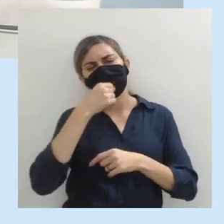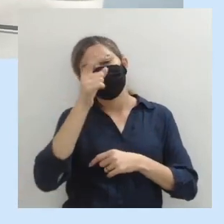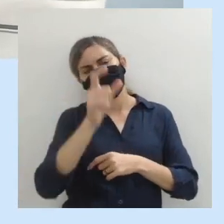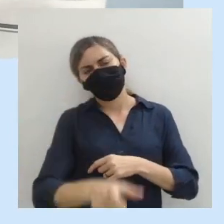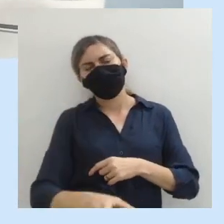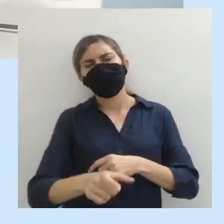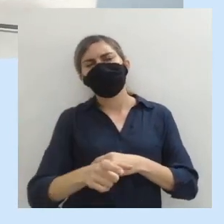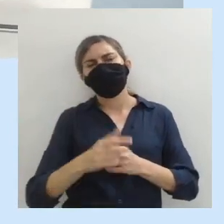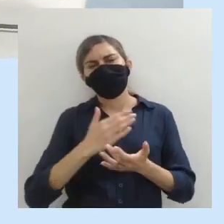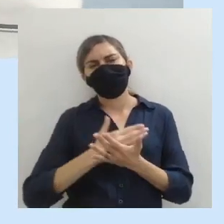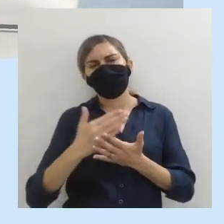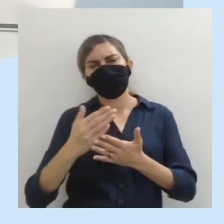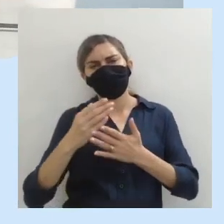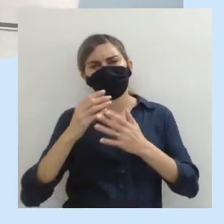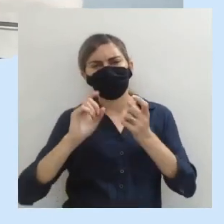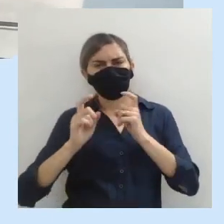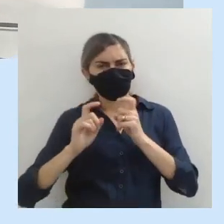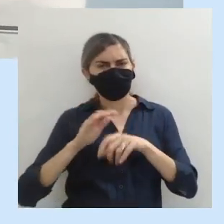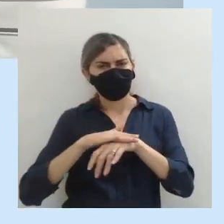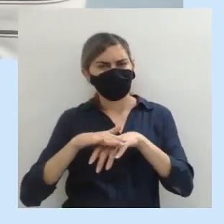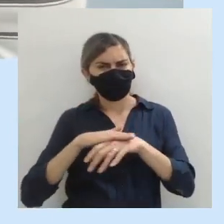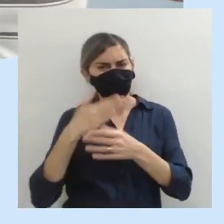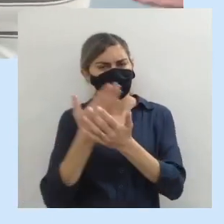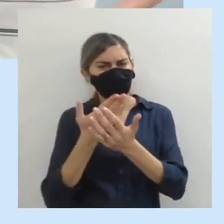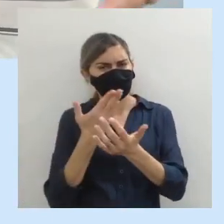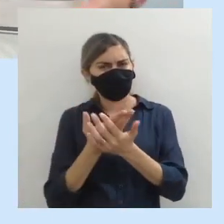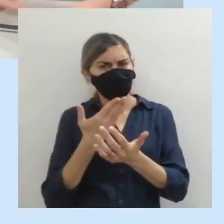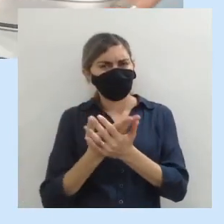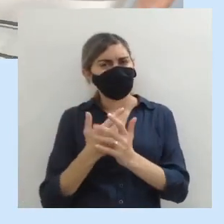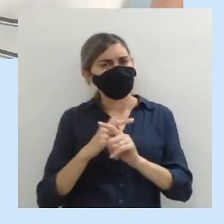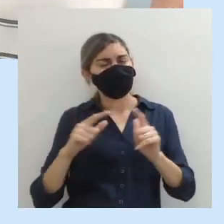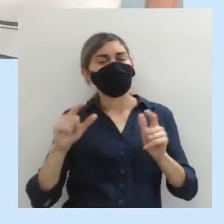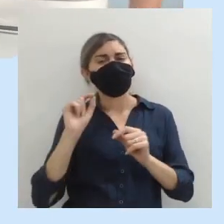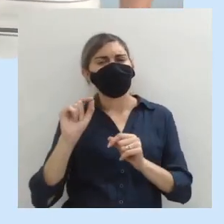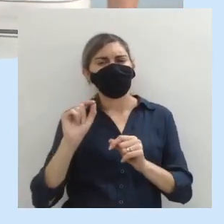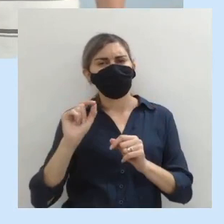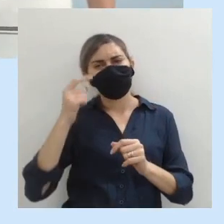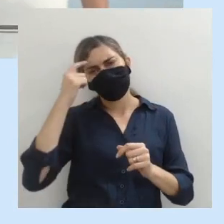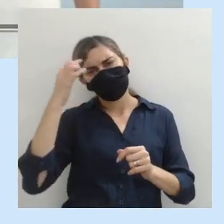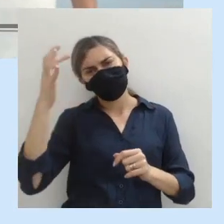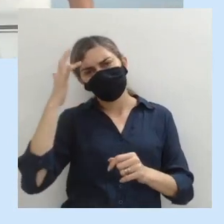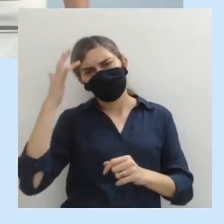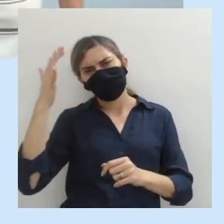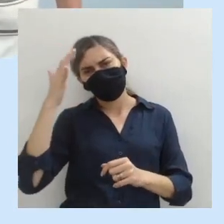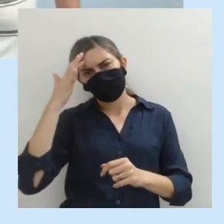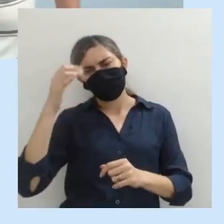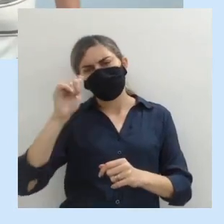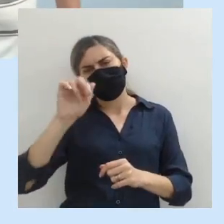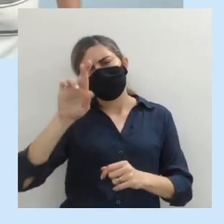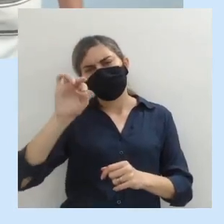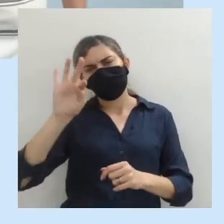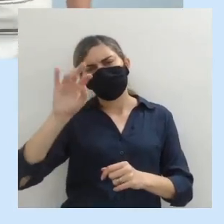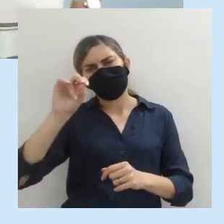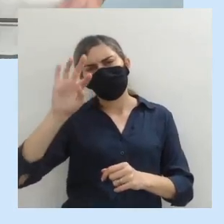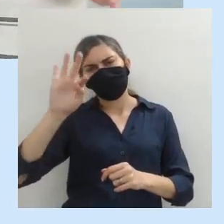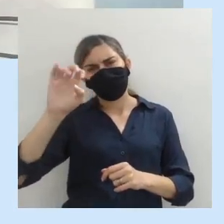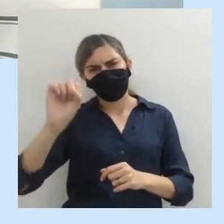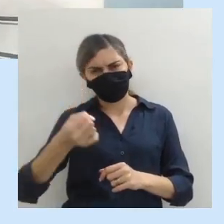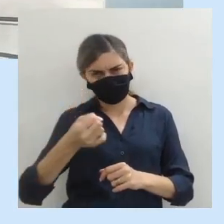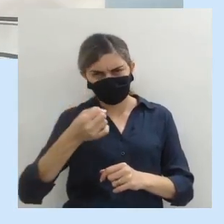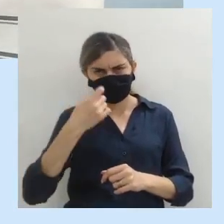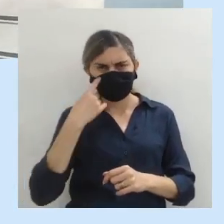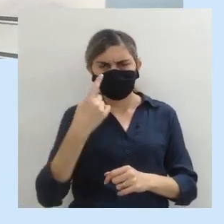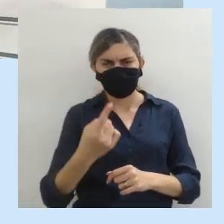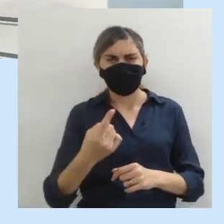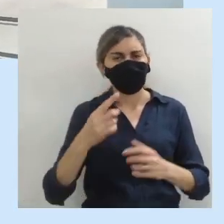um dos comentadores, ou seja, dos estudiosos maiores de quem? Do pensamento de Aristóteles. Então